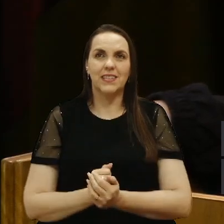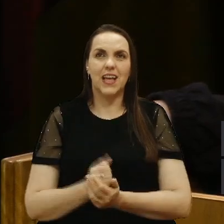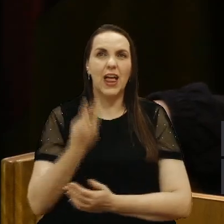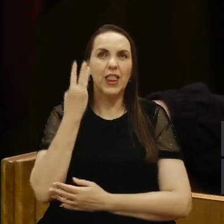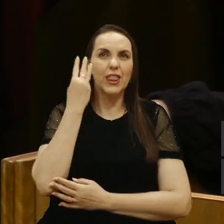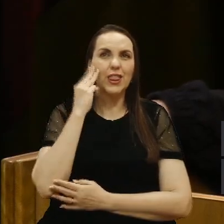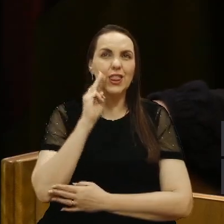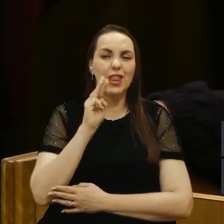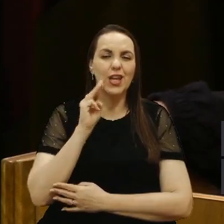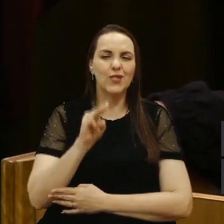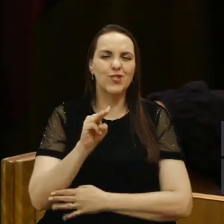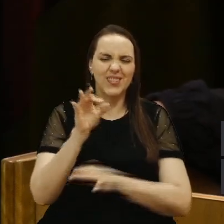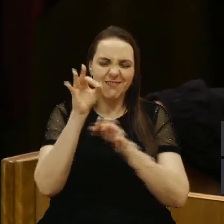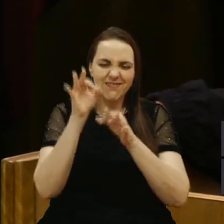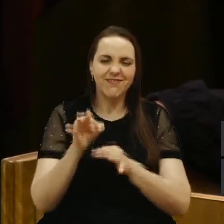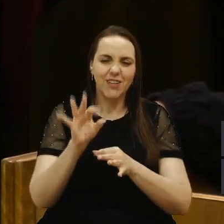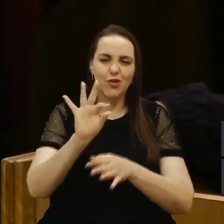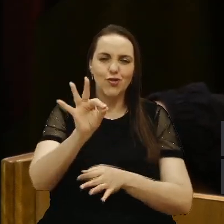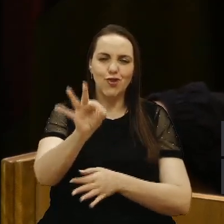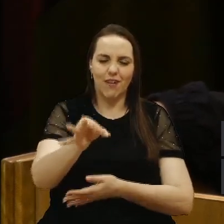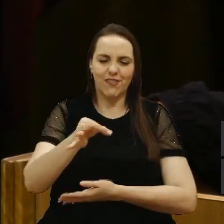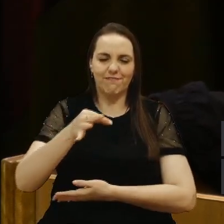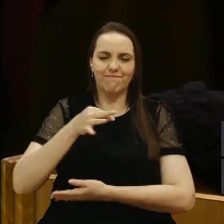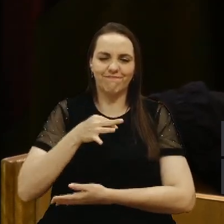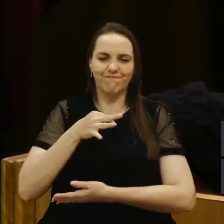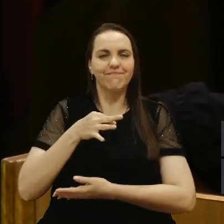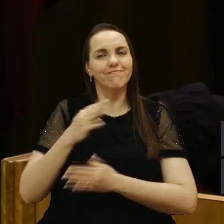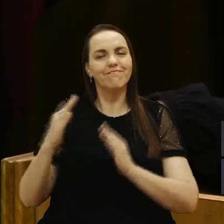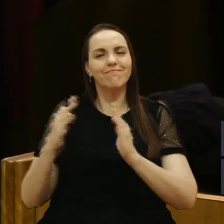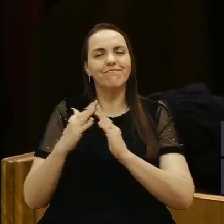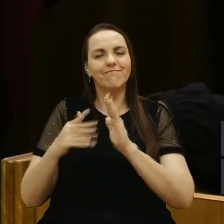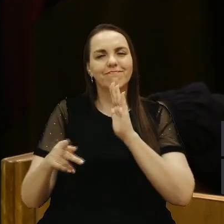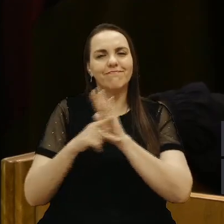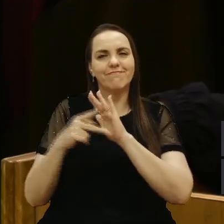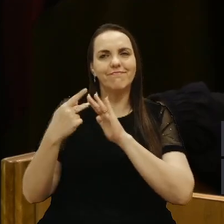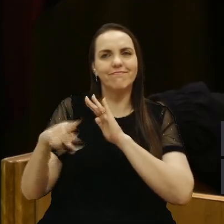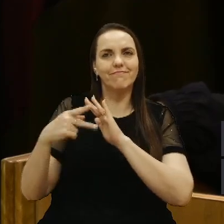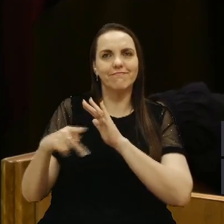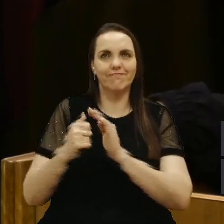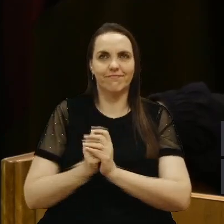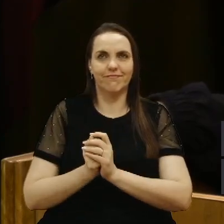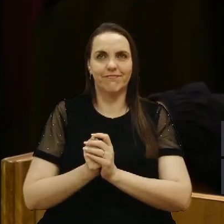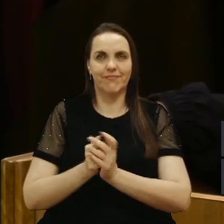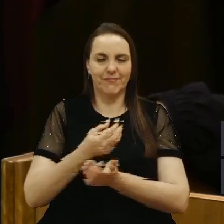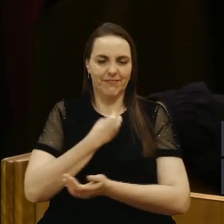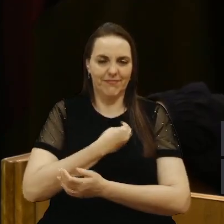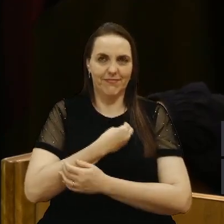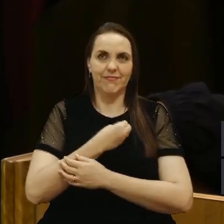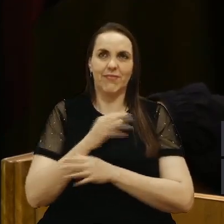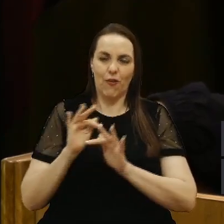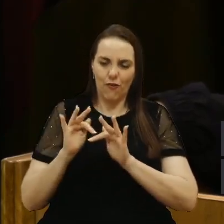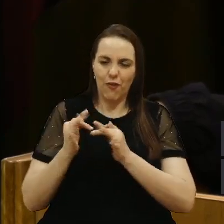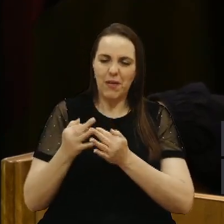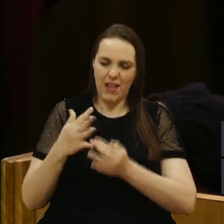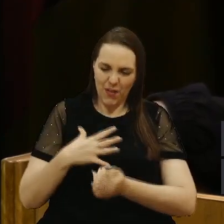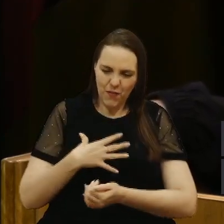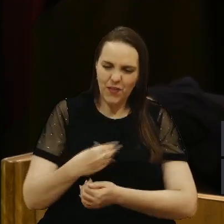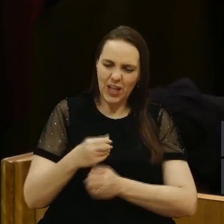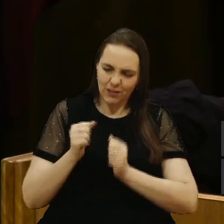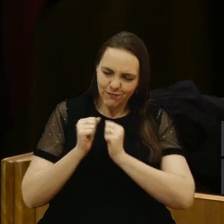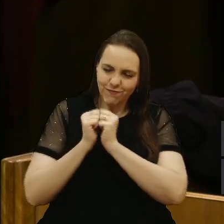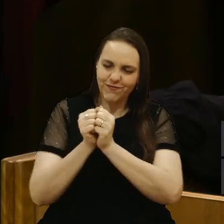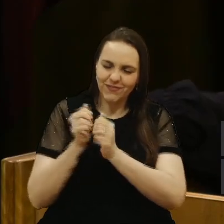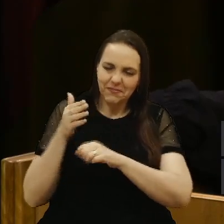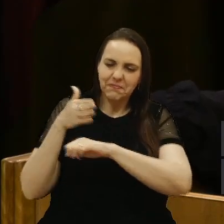3 dias elas estariam recebendo a chave do seu imóvel. Que elas estariam entrando com seus filhos na sua